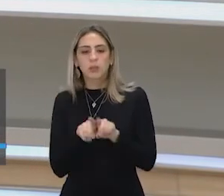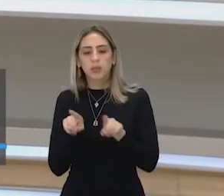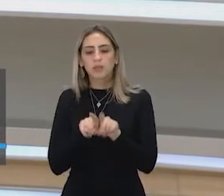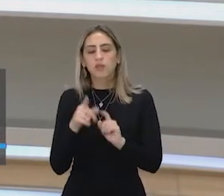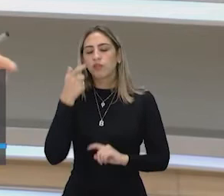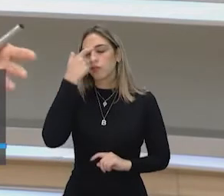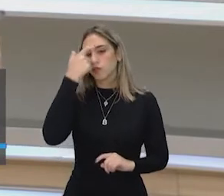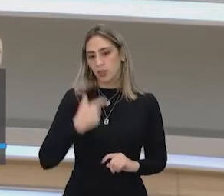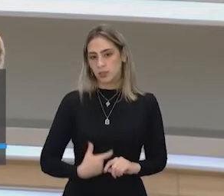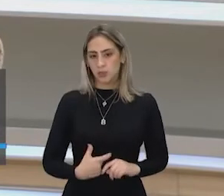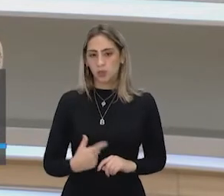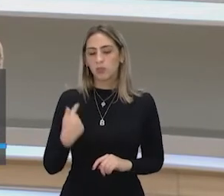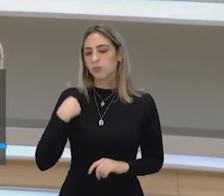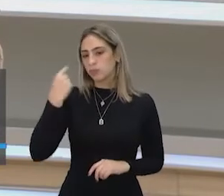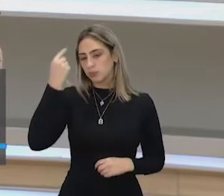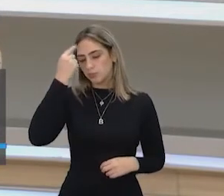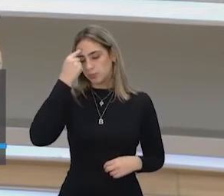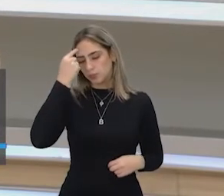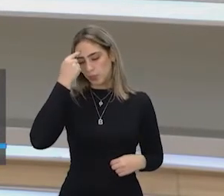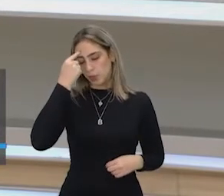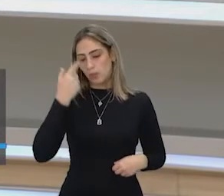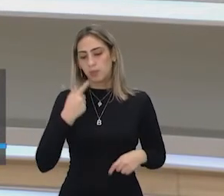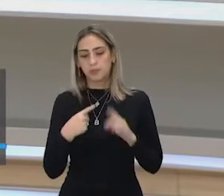Nas aulas anteriores, eu mostrei para vocês